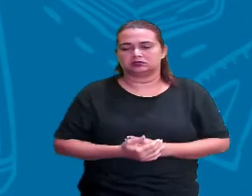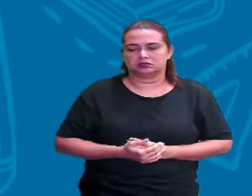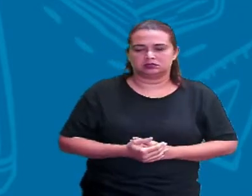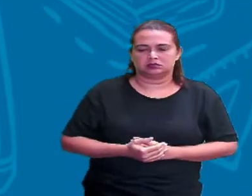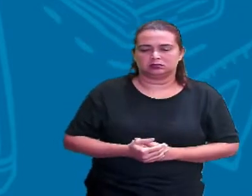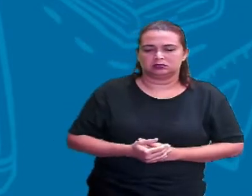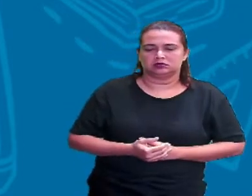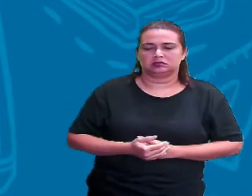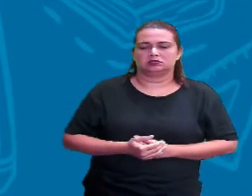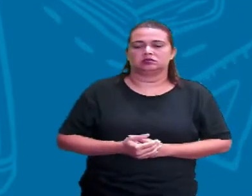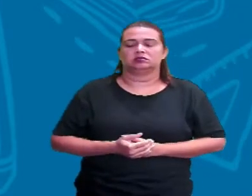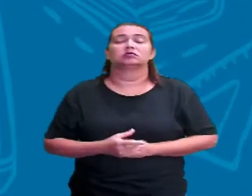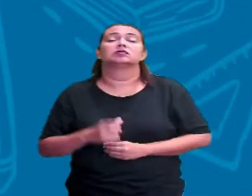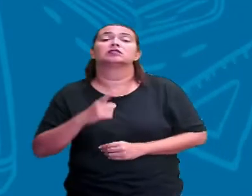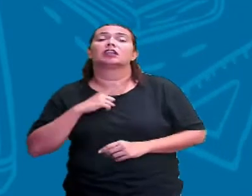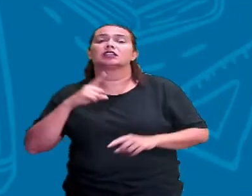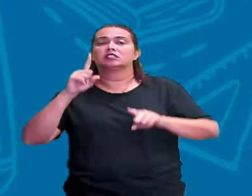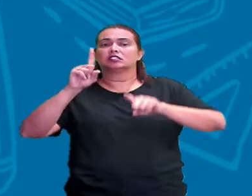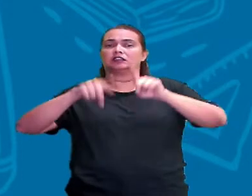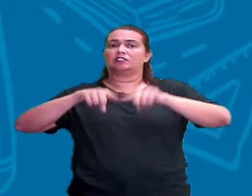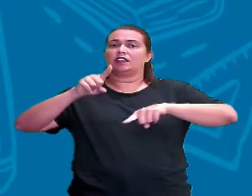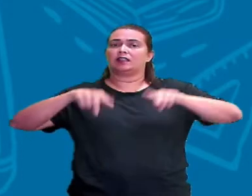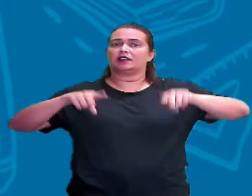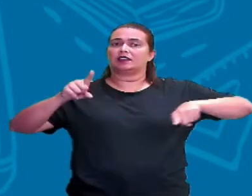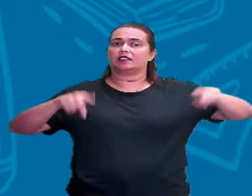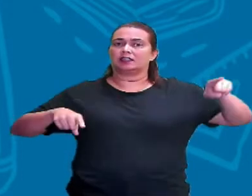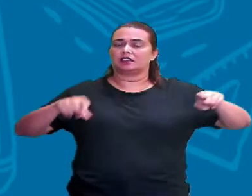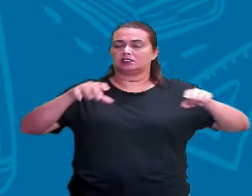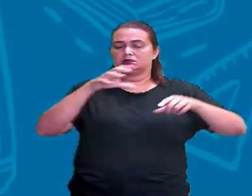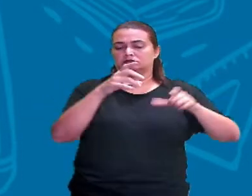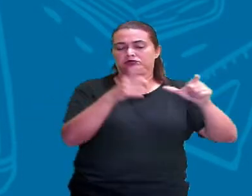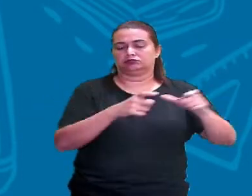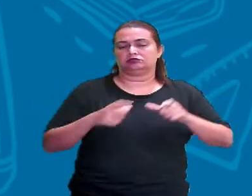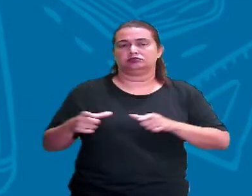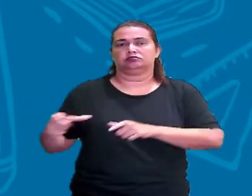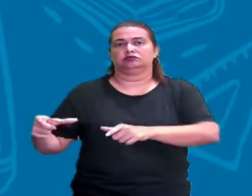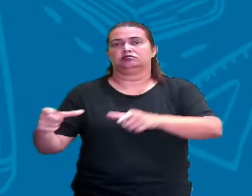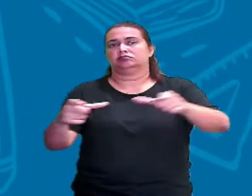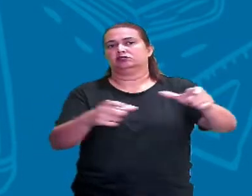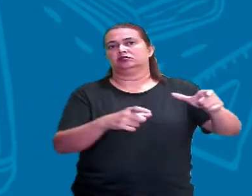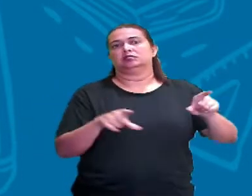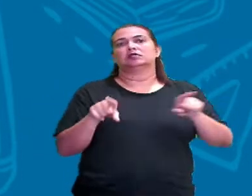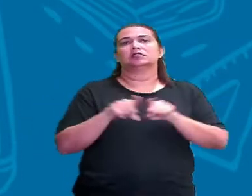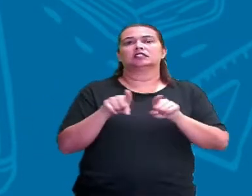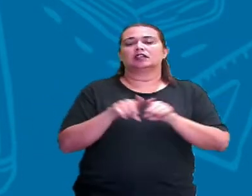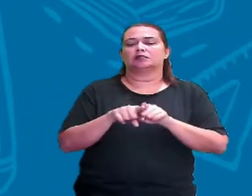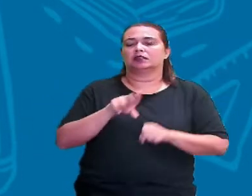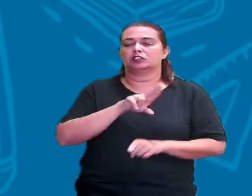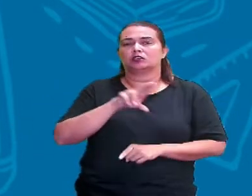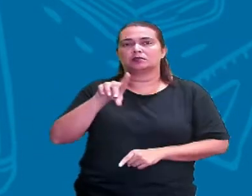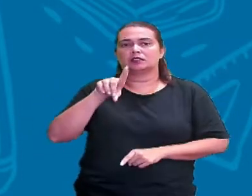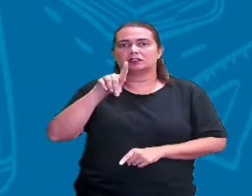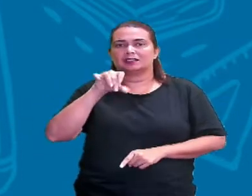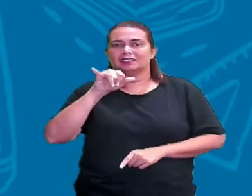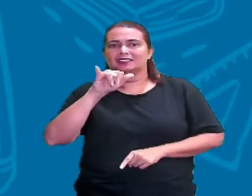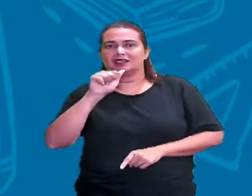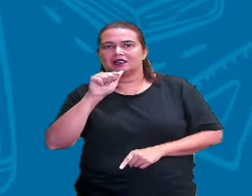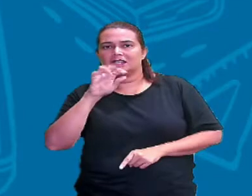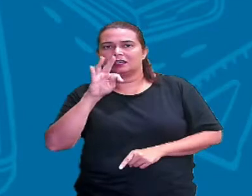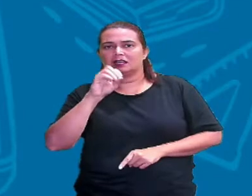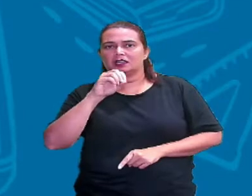vamos para uma coisa chamada variedade geográfica, que a gente também conhece por variedade